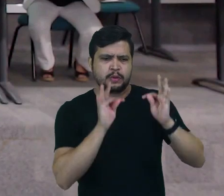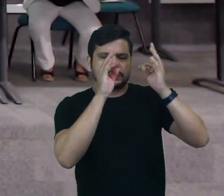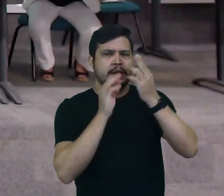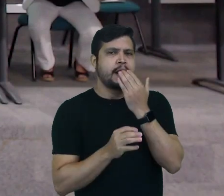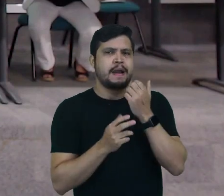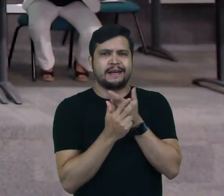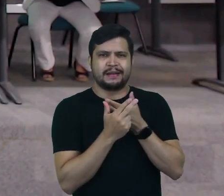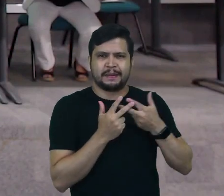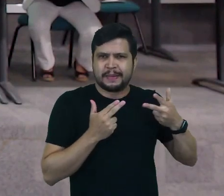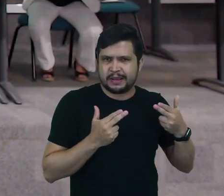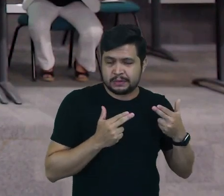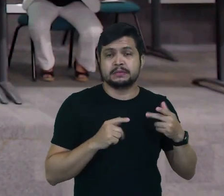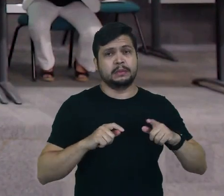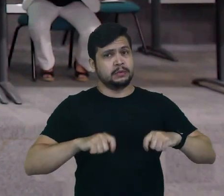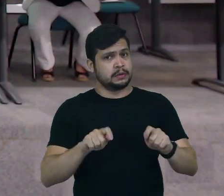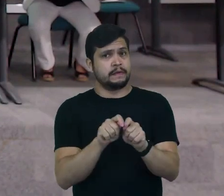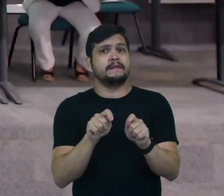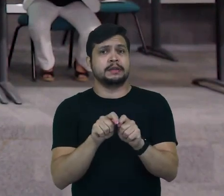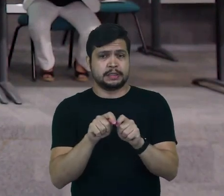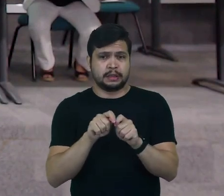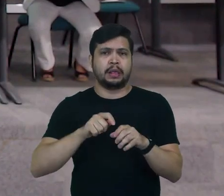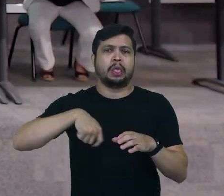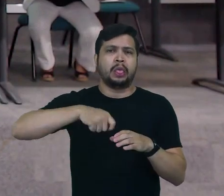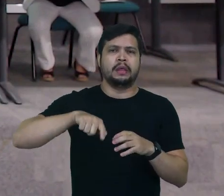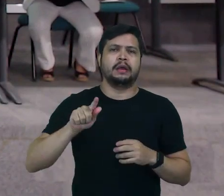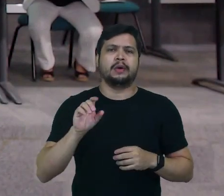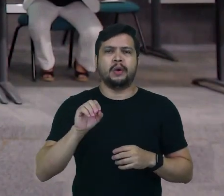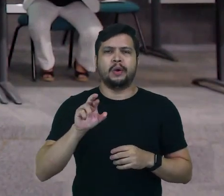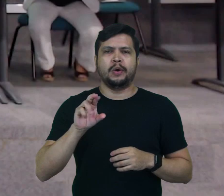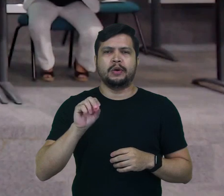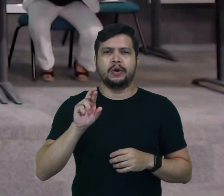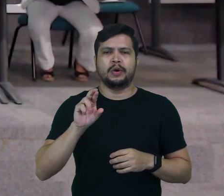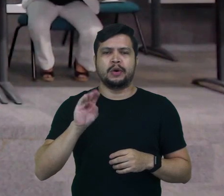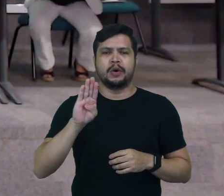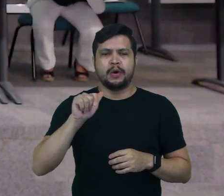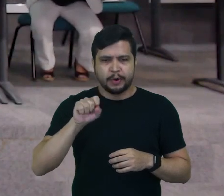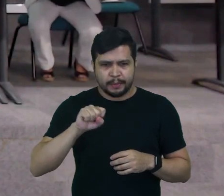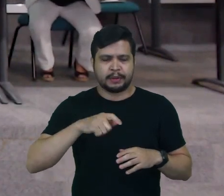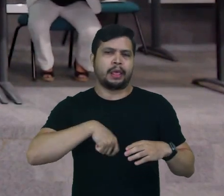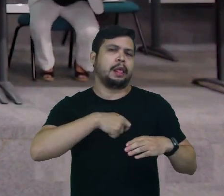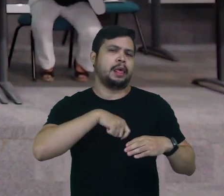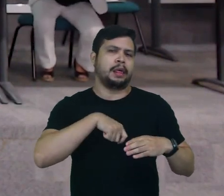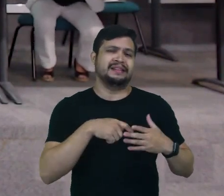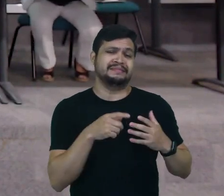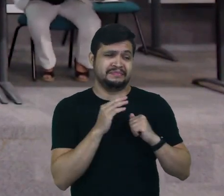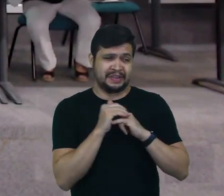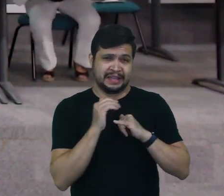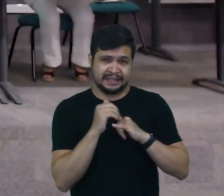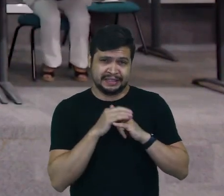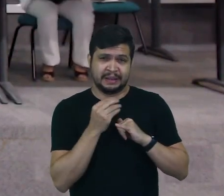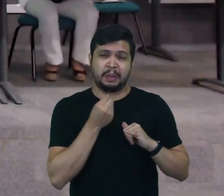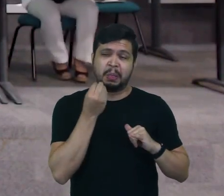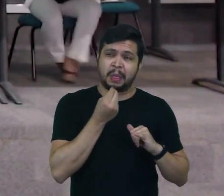dentro da tecnologia de alimentos, é possível fazer aquelas gororobas. A gente está filmando isso.